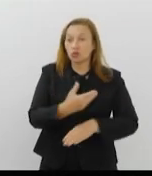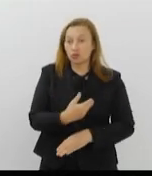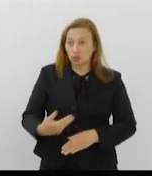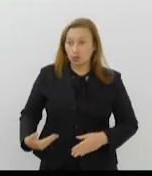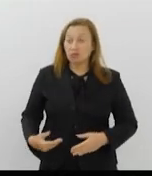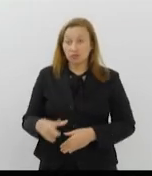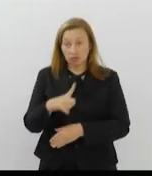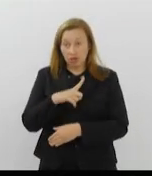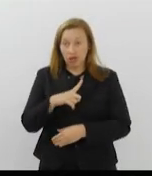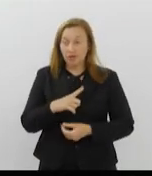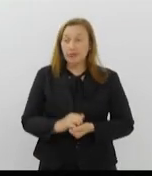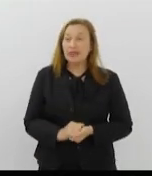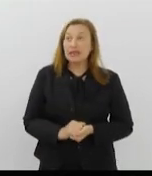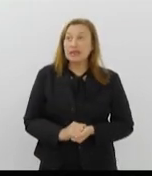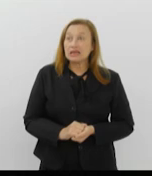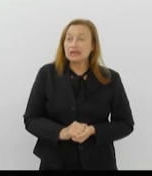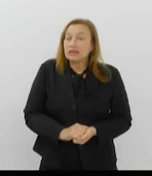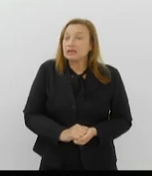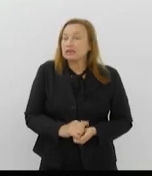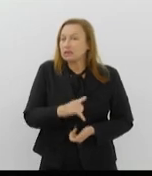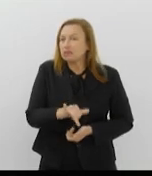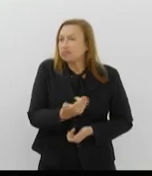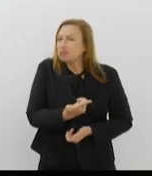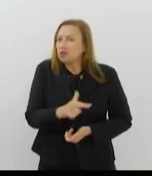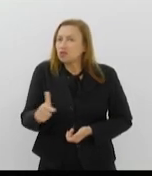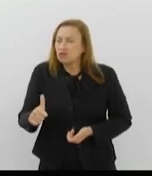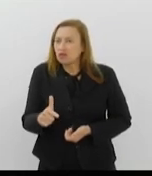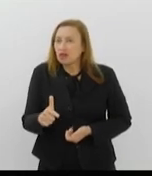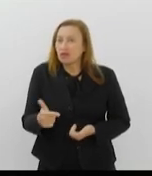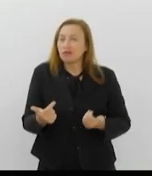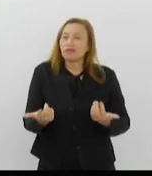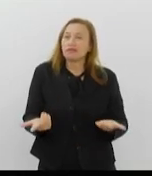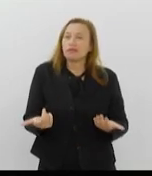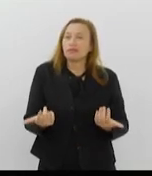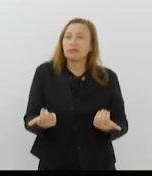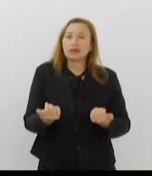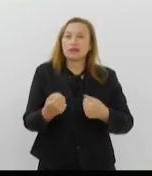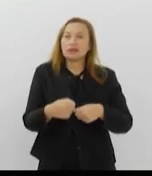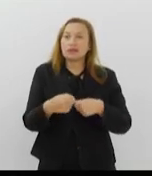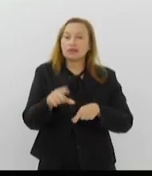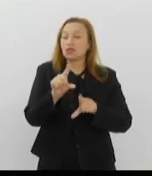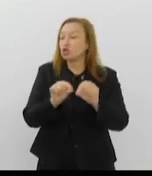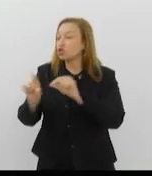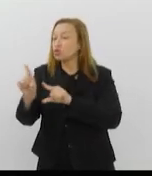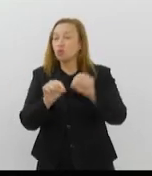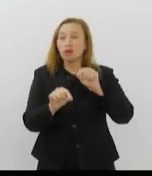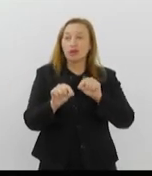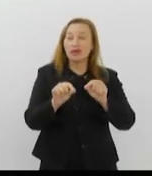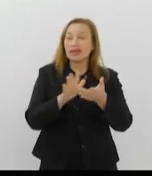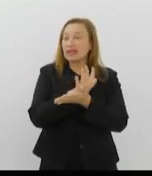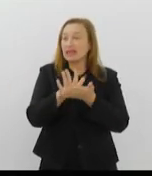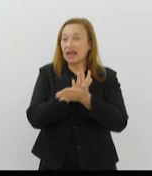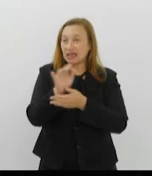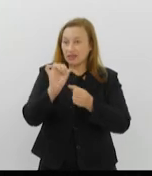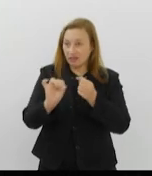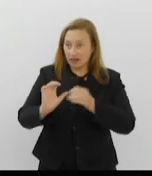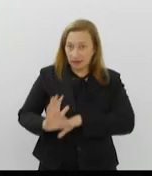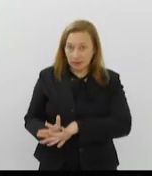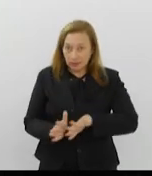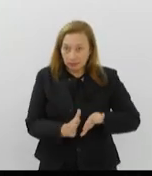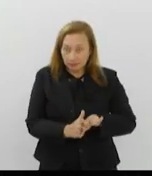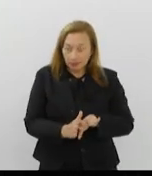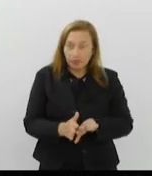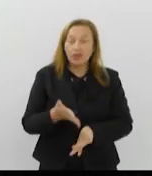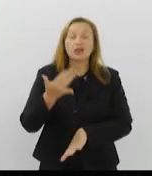senão fica se perpetuando decisões e nada se altera e sabe